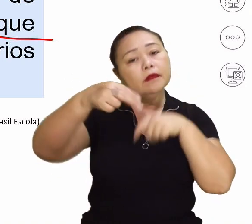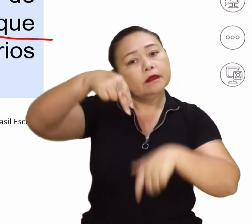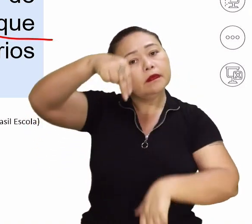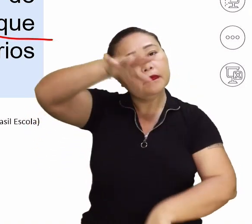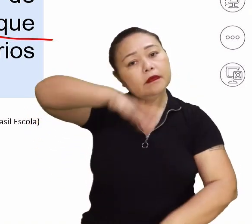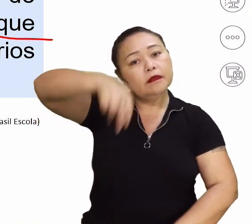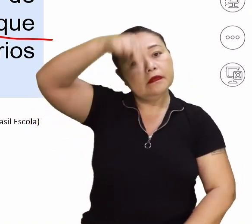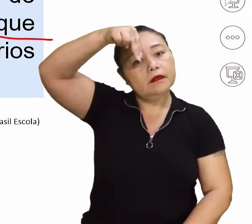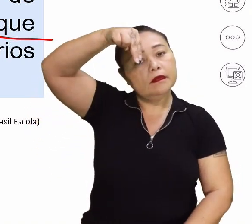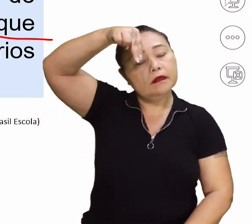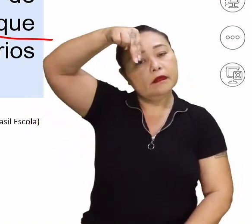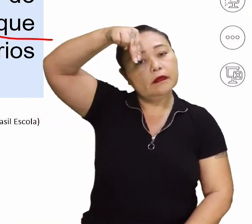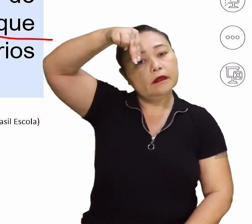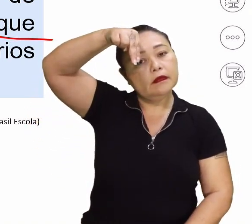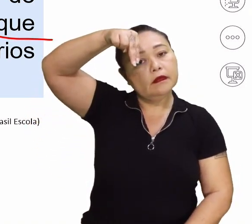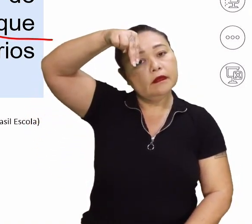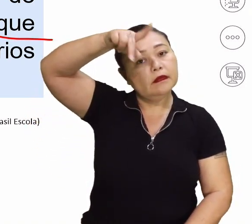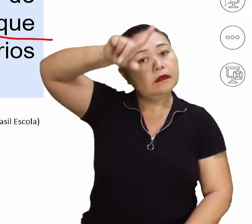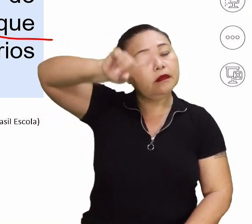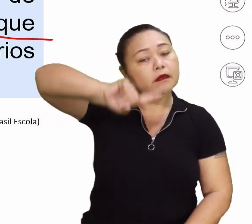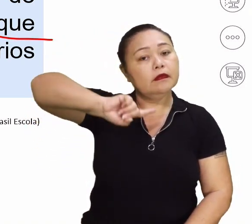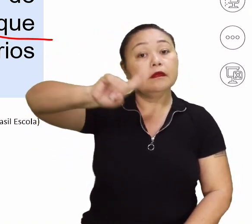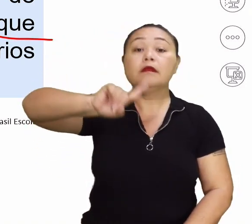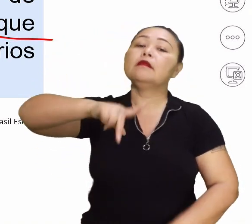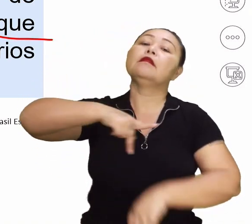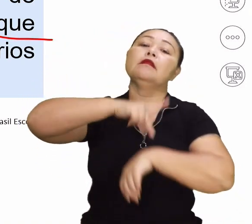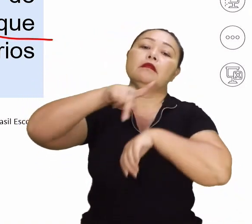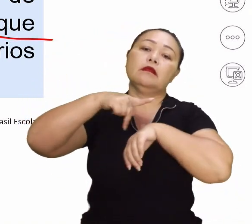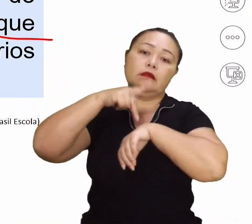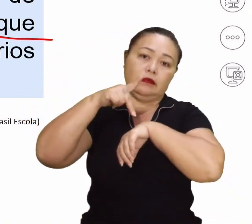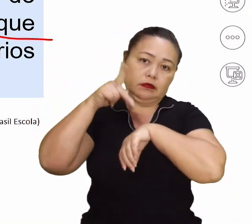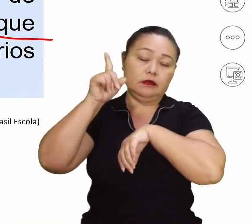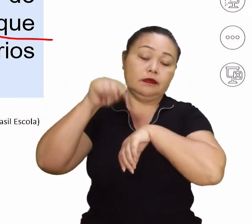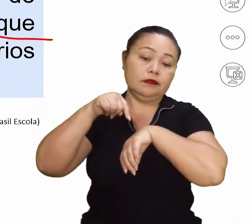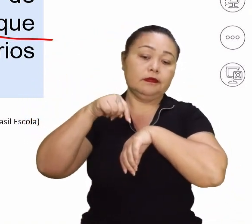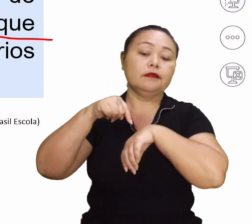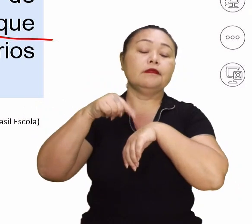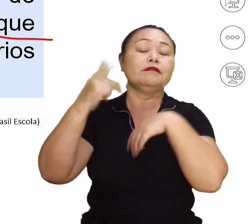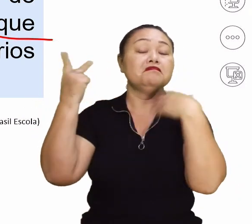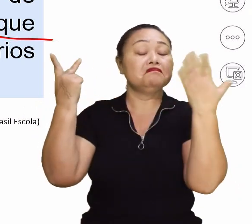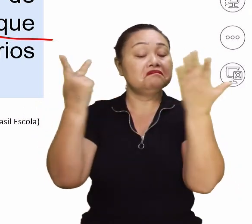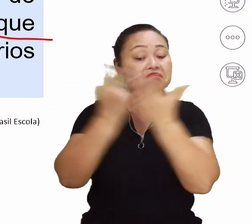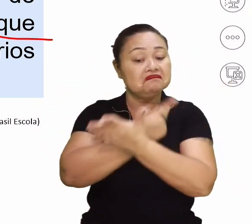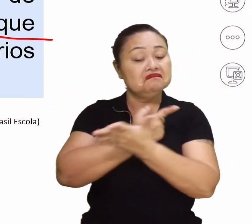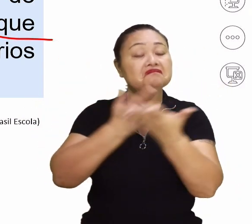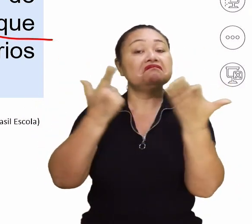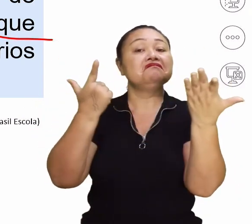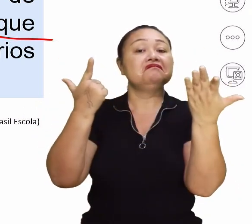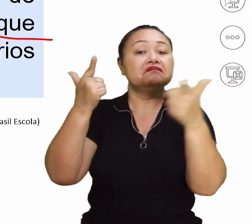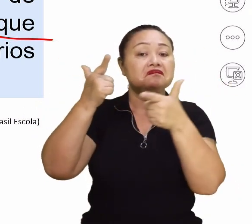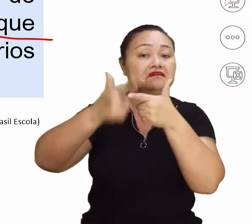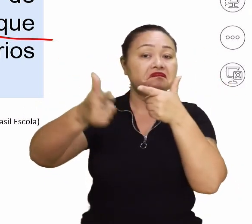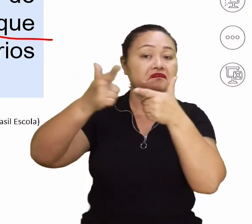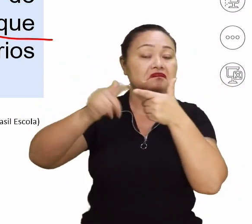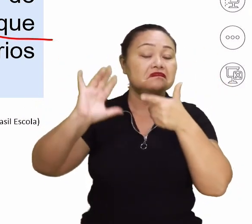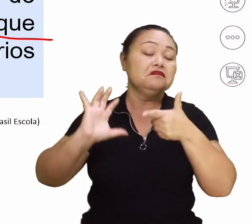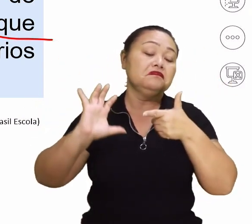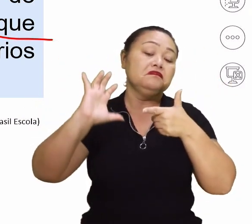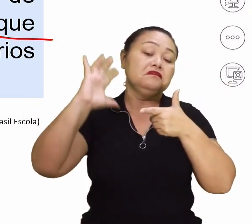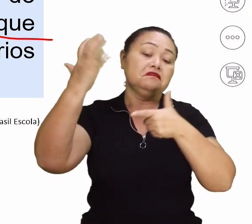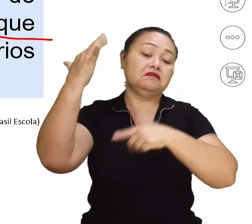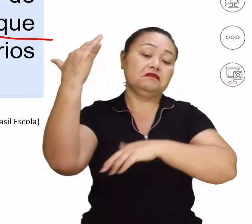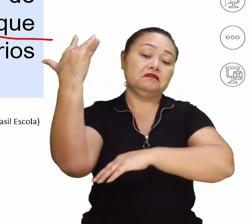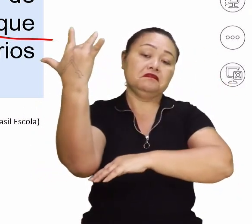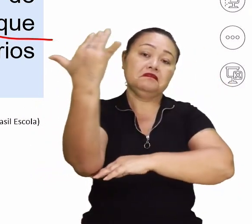norte? Não, no país, causando vários problemas ambientais. Beleza.